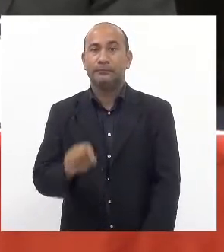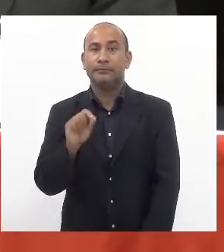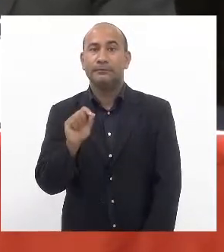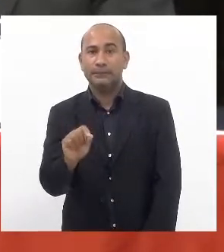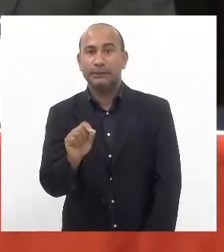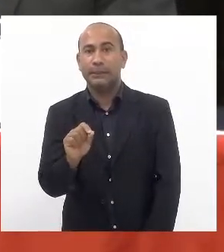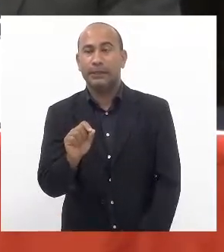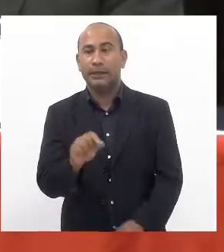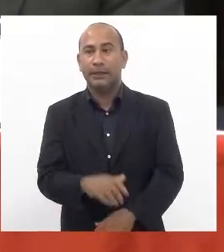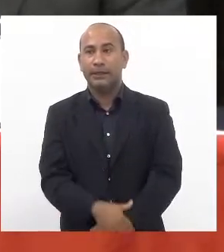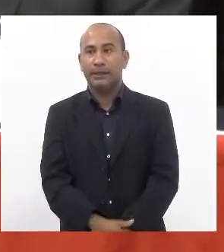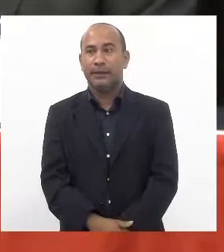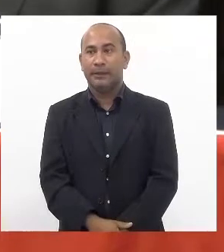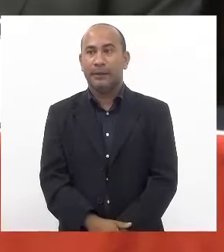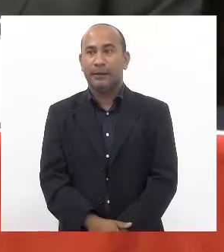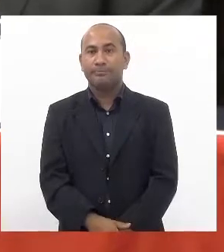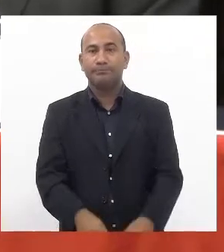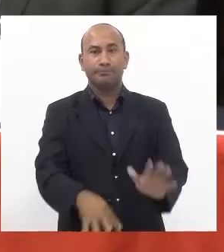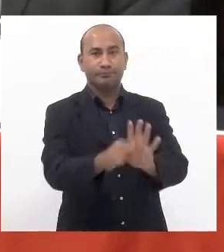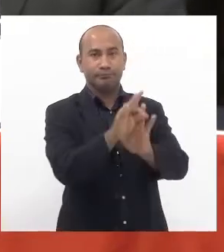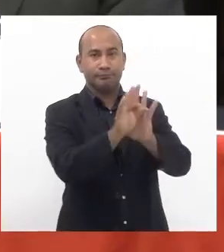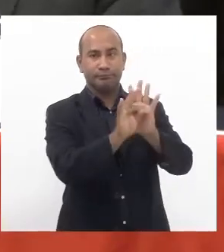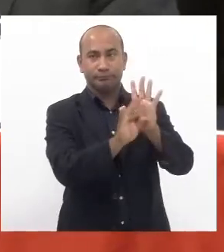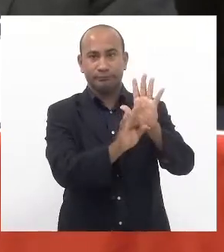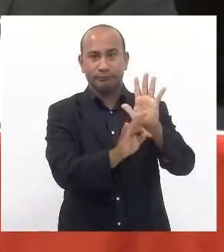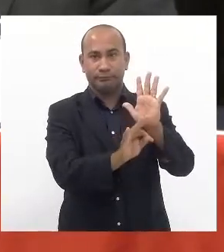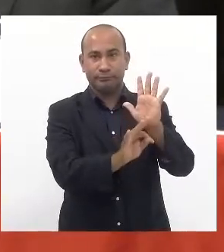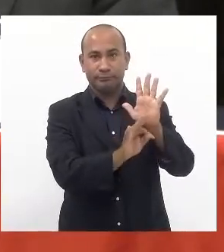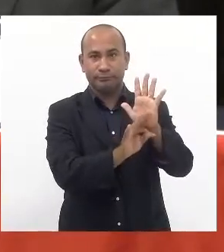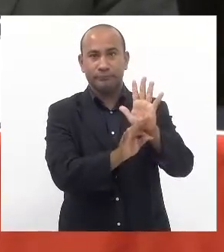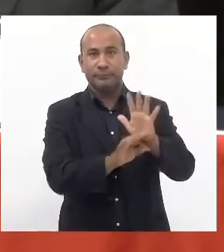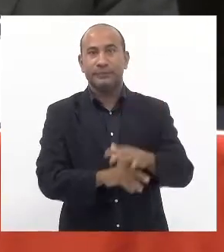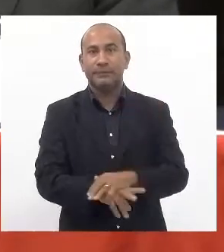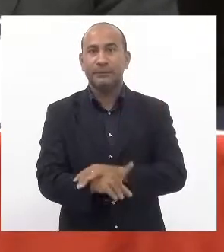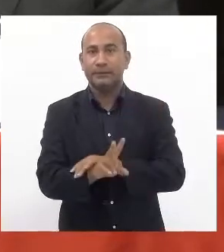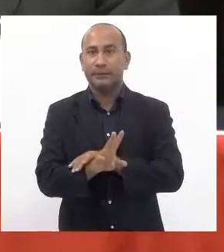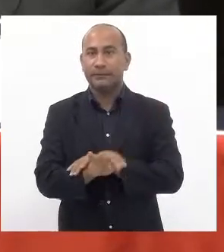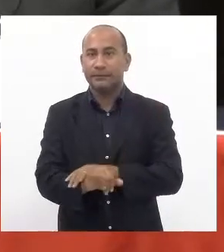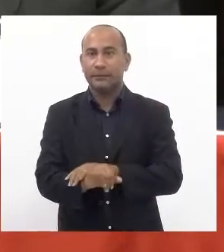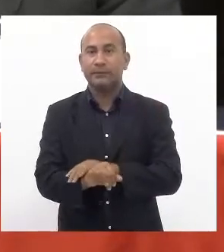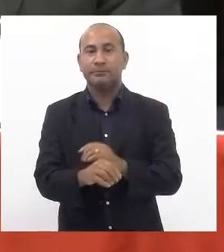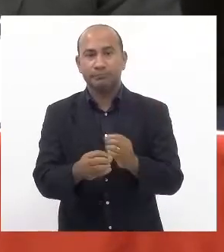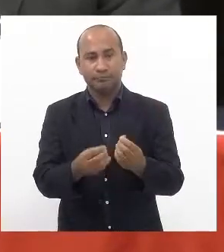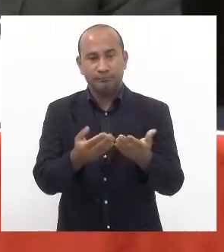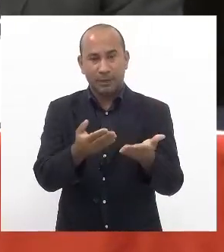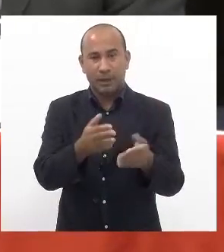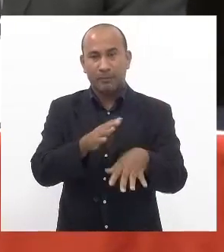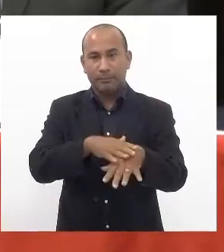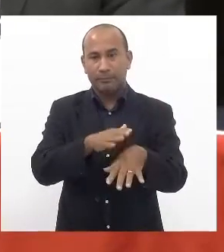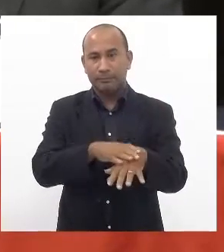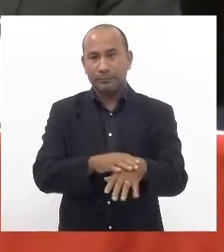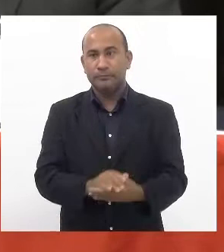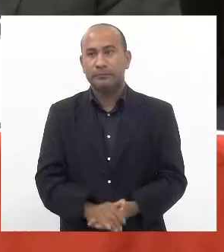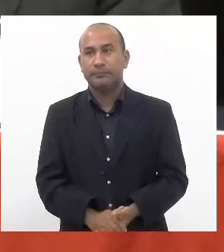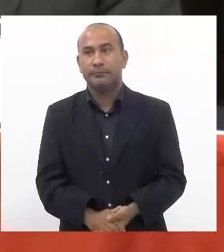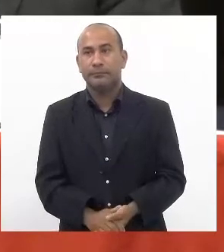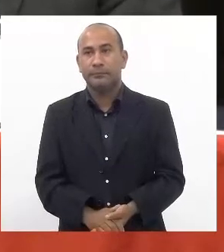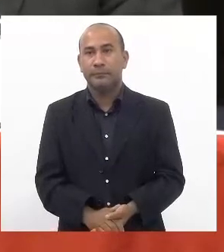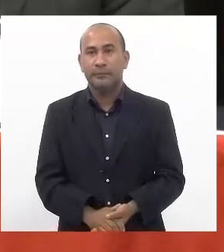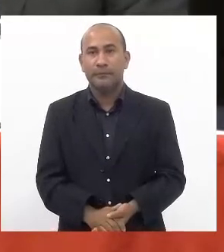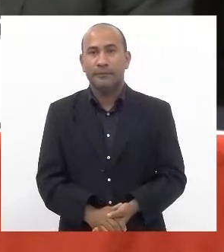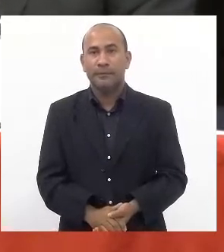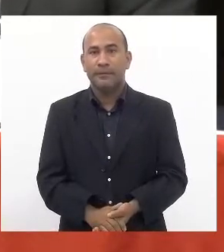lhe manda um texto, né, que eu vou passar às suas mãos, cumprimentando a